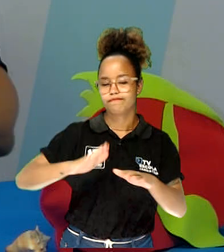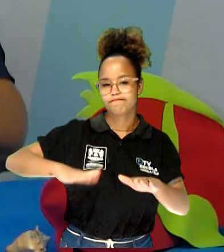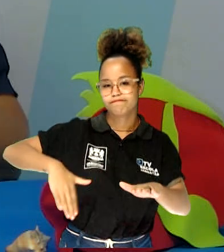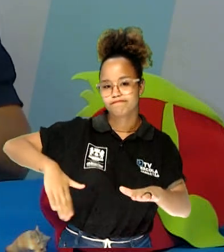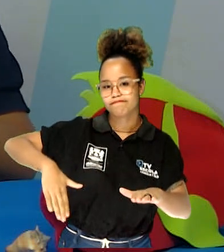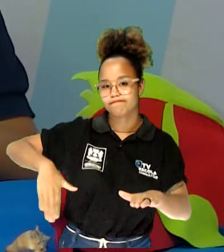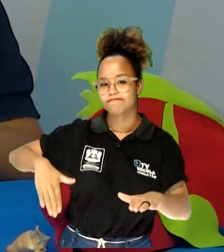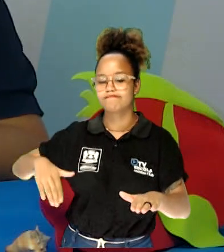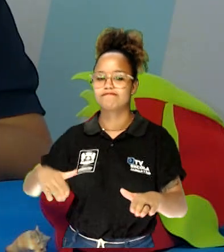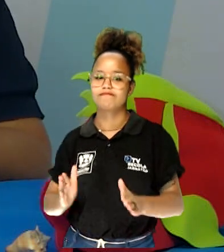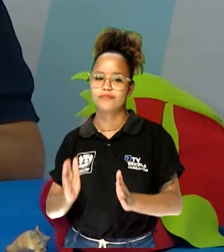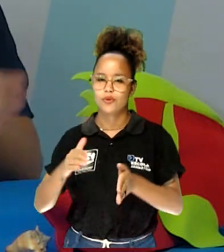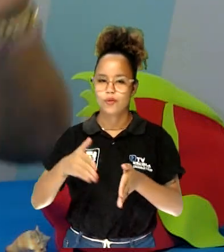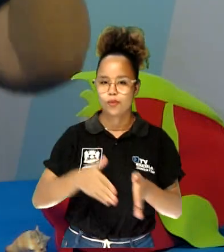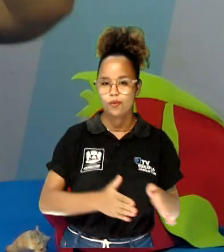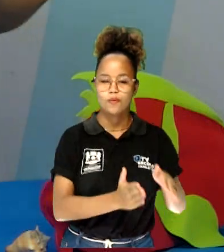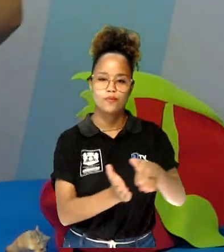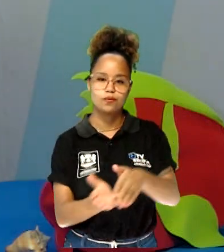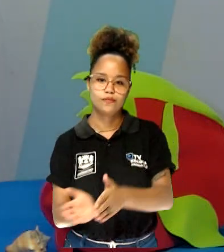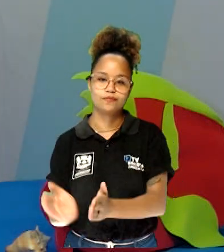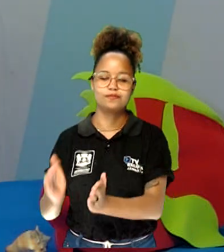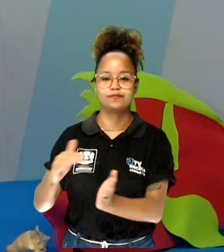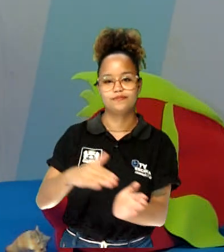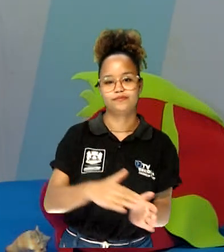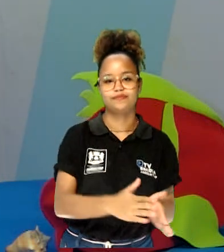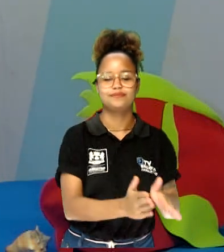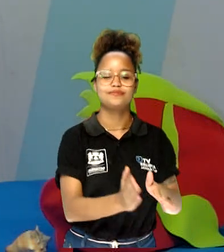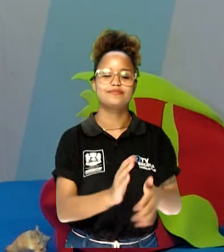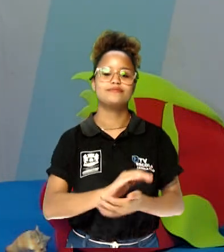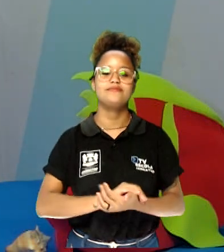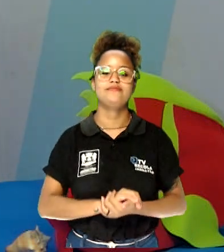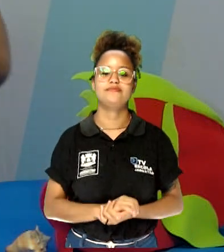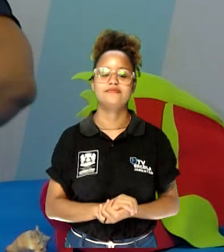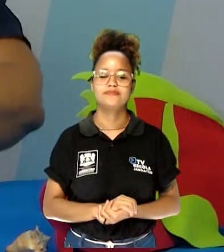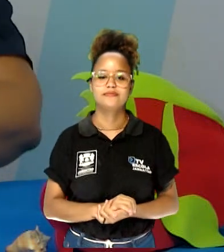nadar, nadar sobre as ondas para lá e para cá.